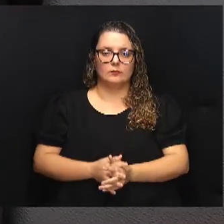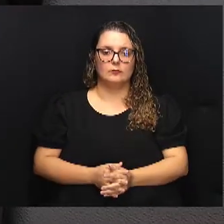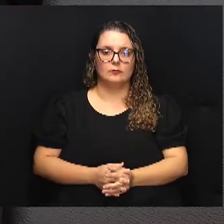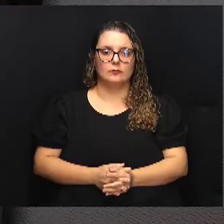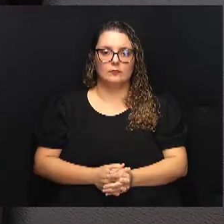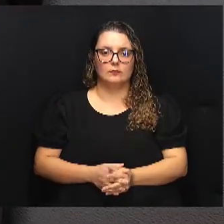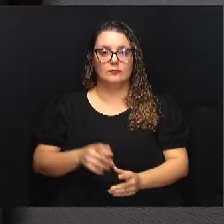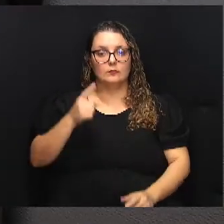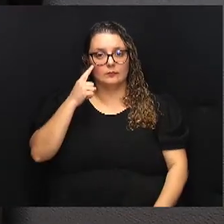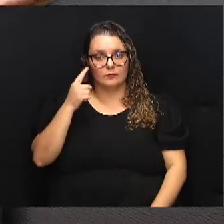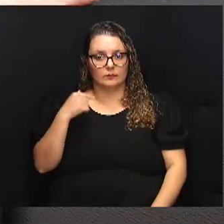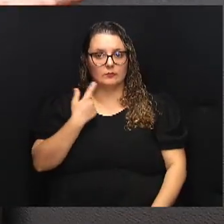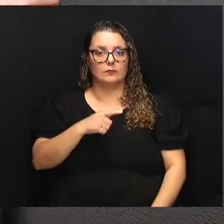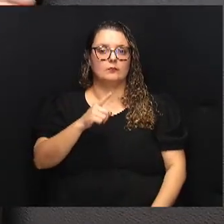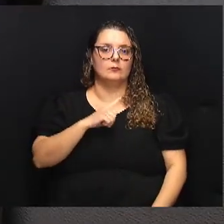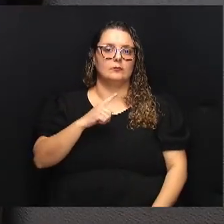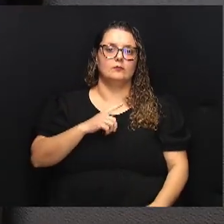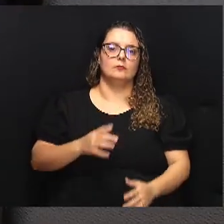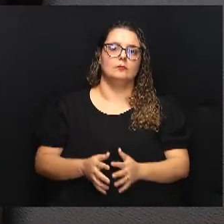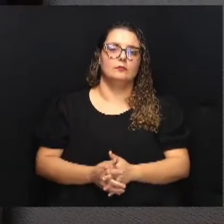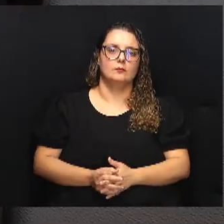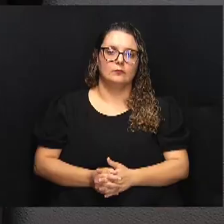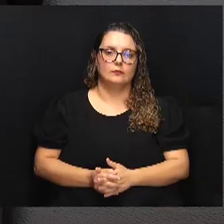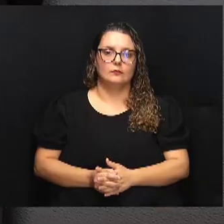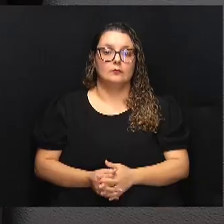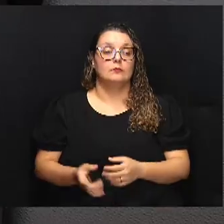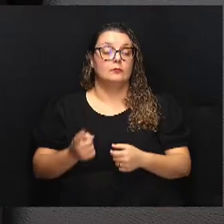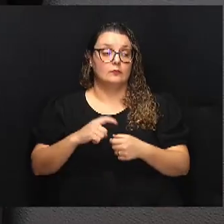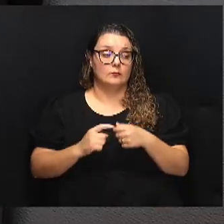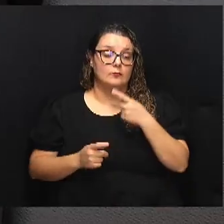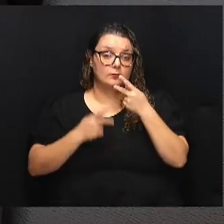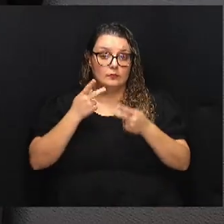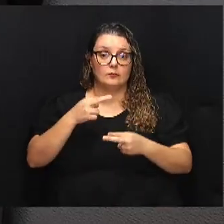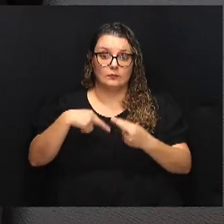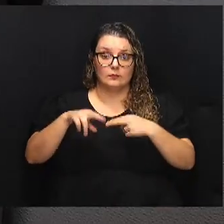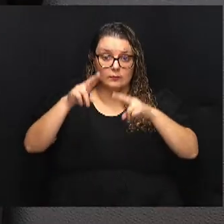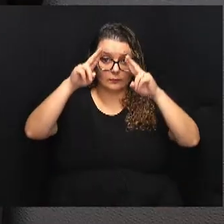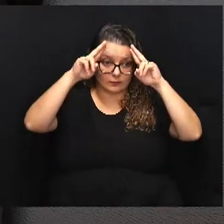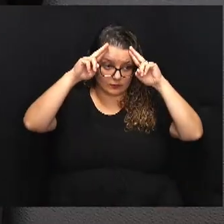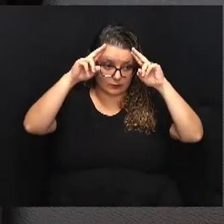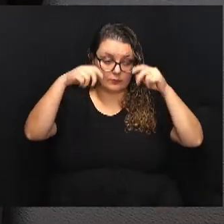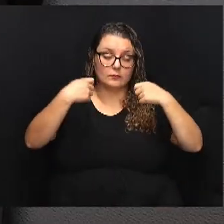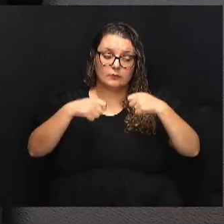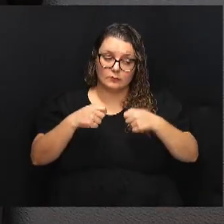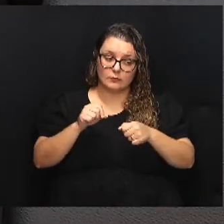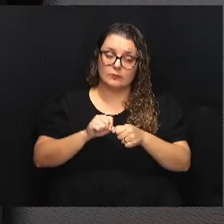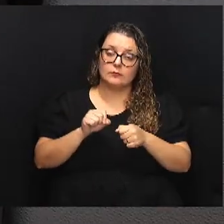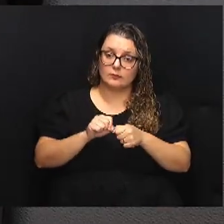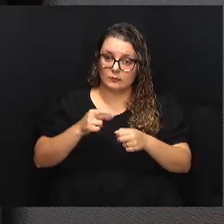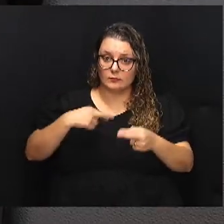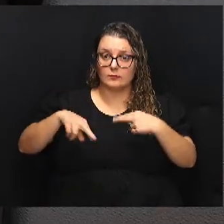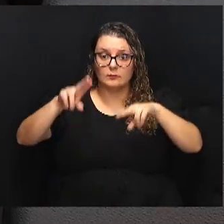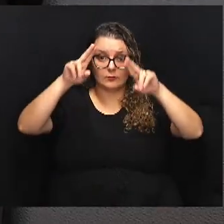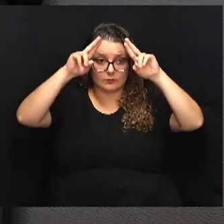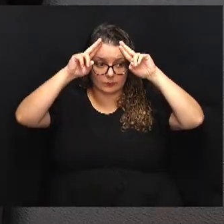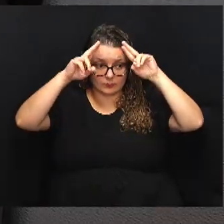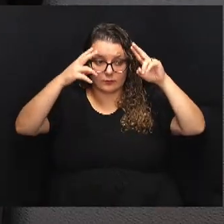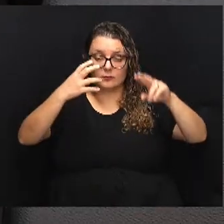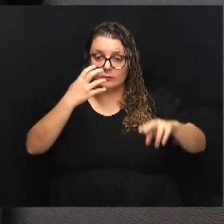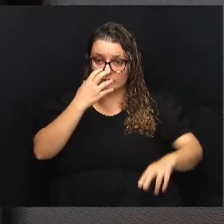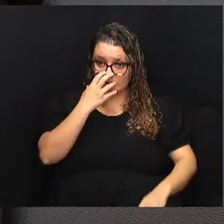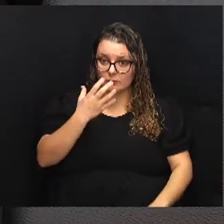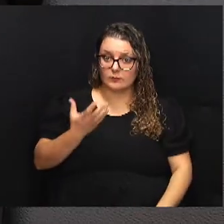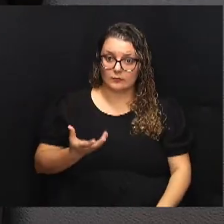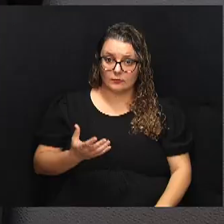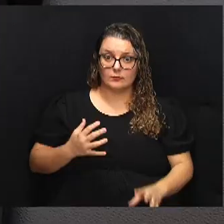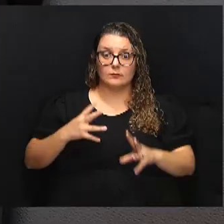que nós temos. Eu volto a falar, as questões dos pitbulls, nós precisamos fazer algo referente aos pitbulls. Então a gente quer